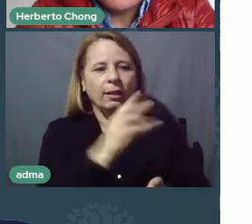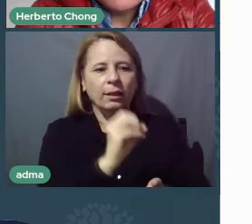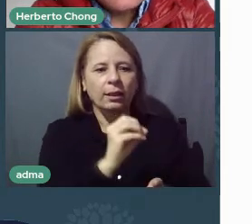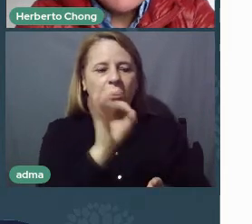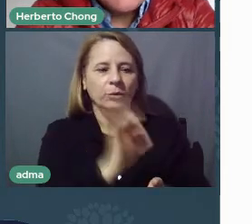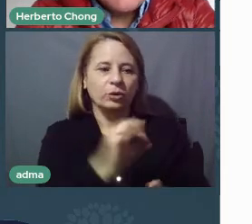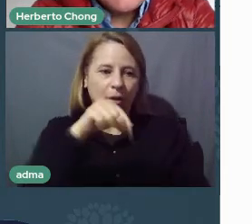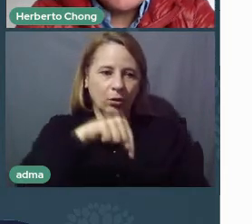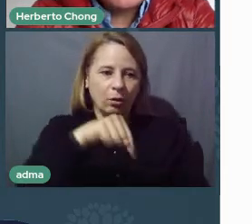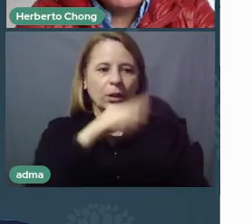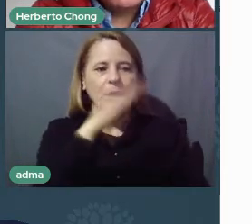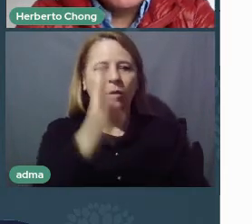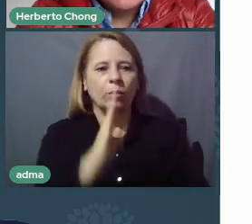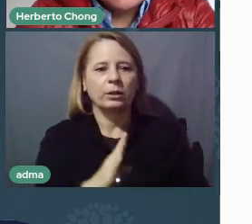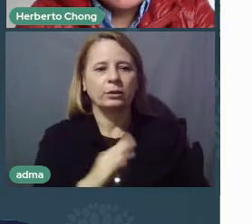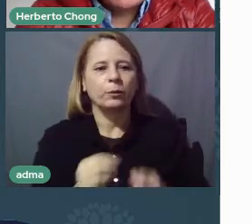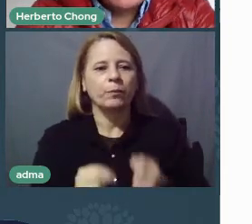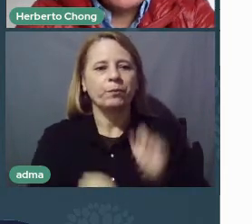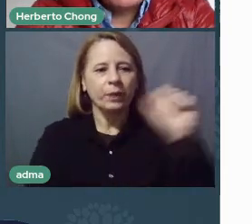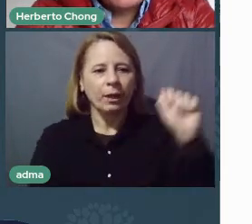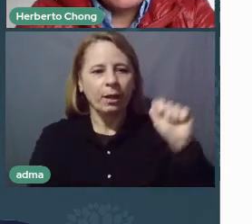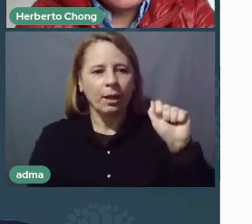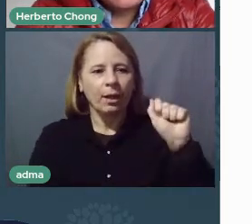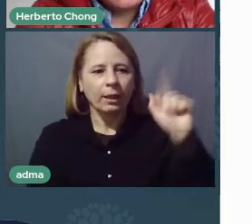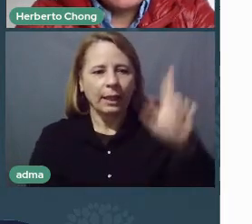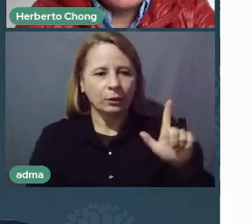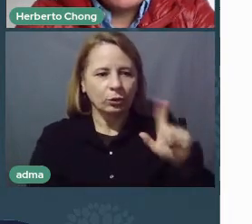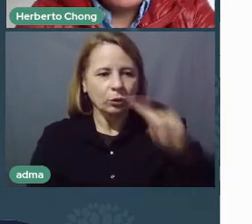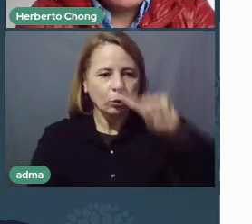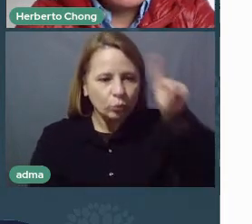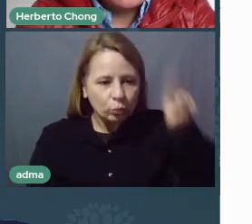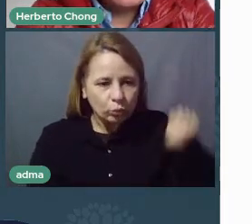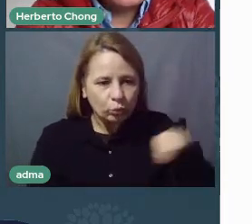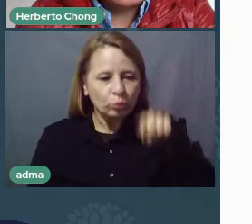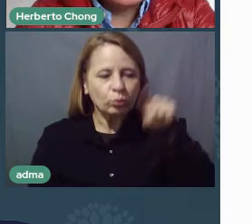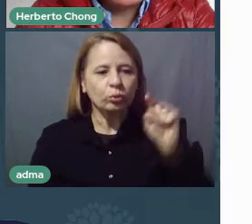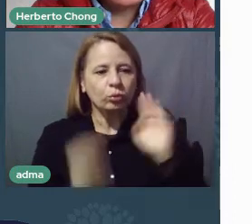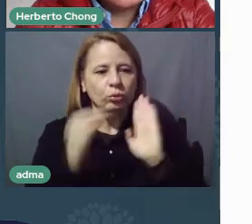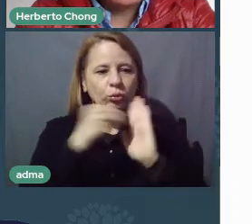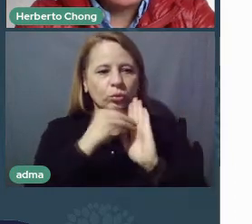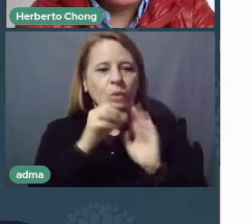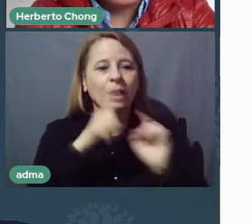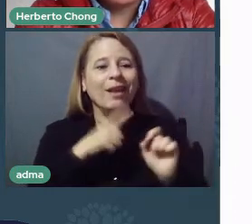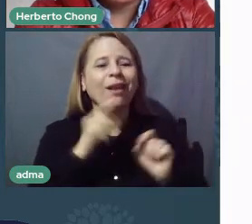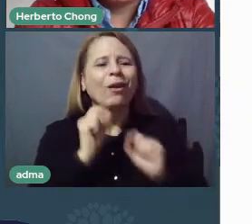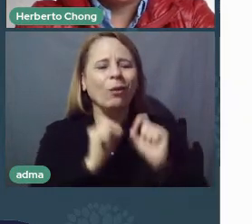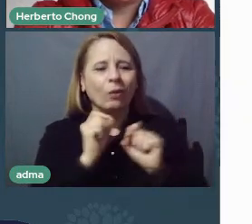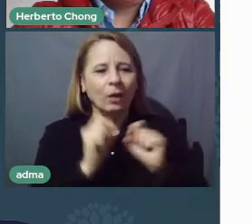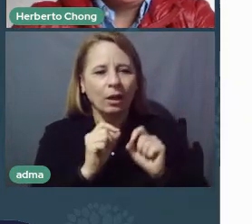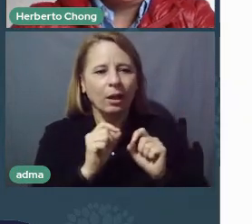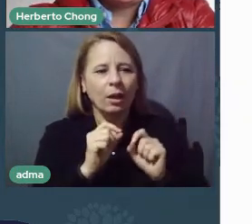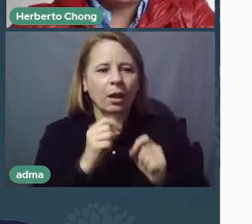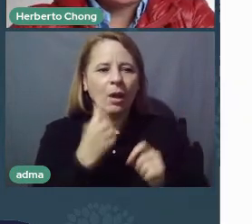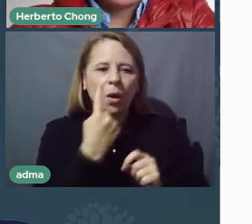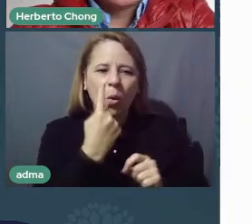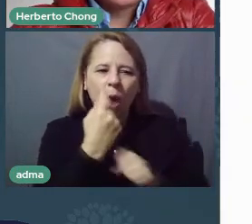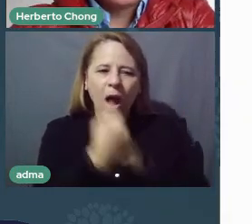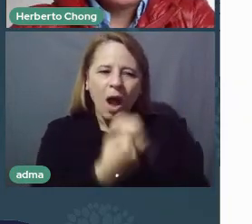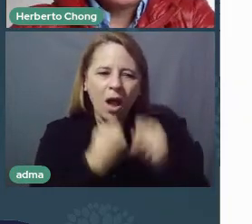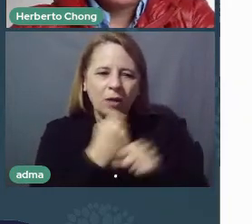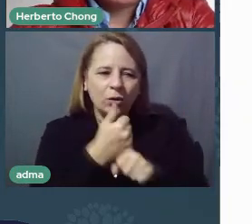país. E em azul, a gente vê a prevalência de sintomas da asma nos últimos 12